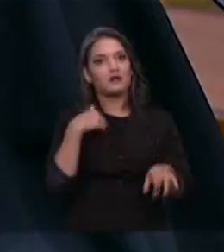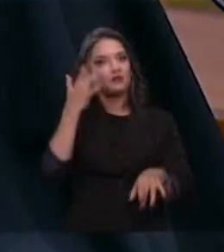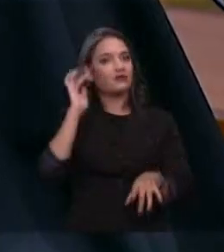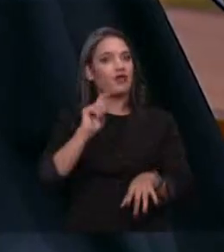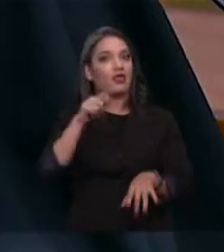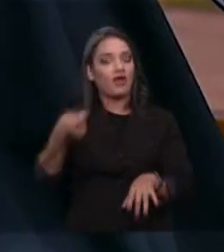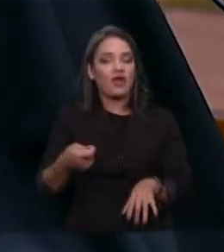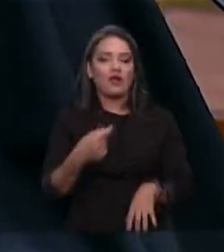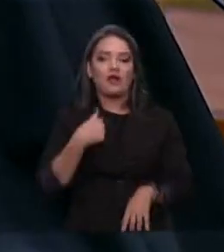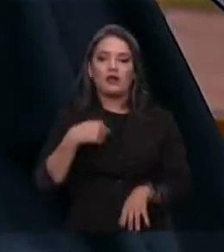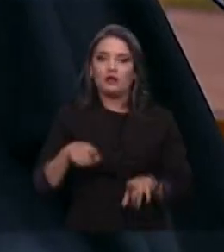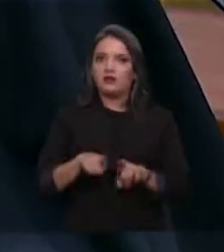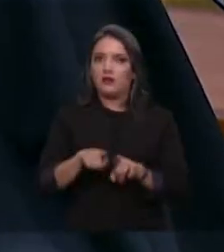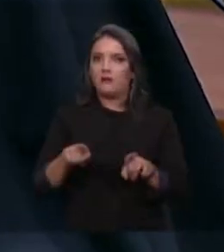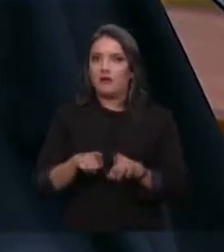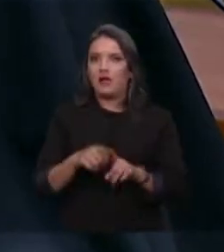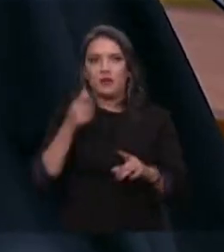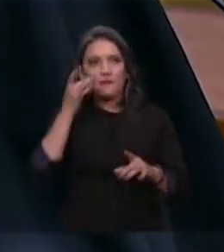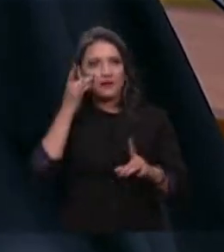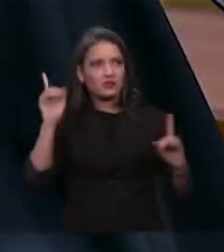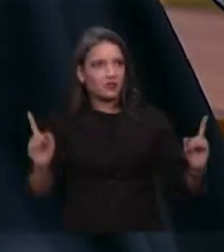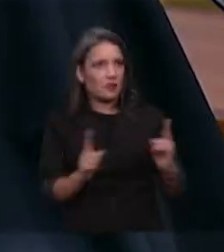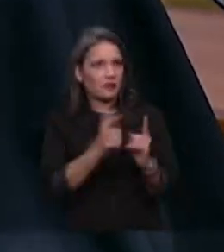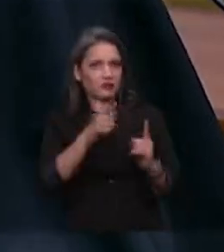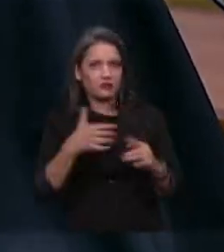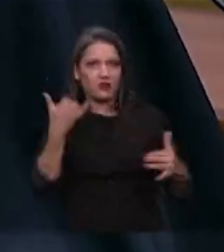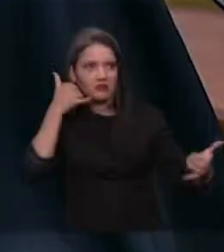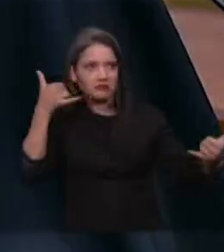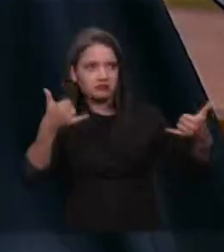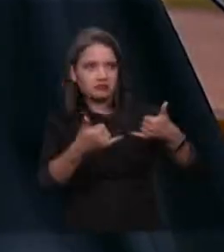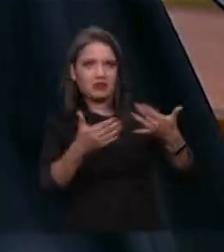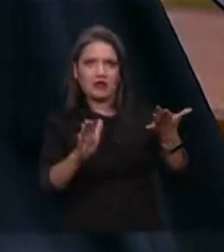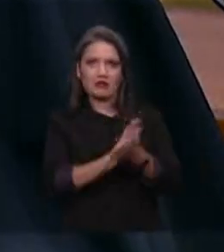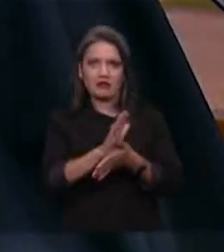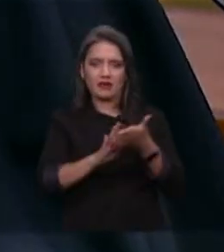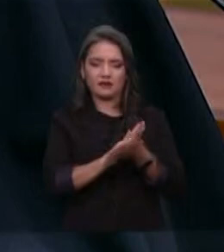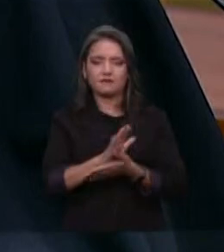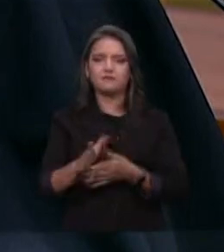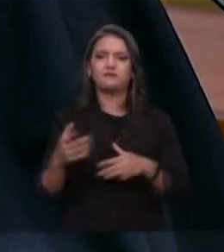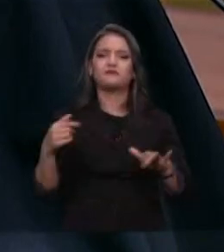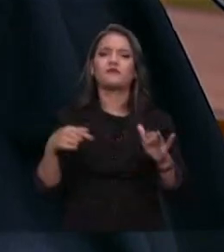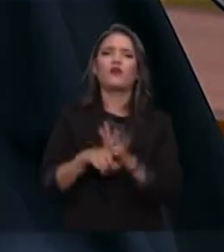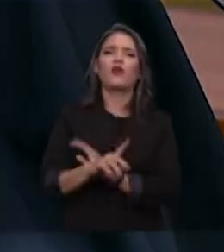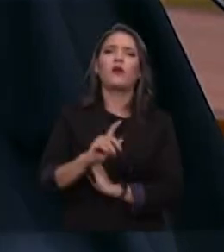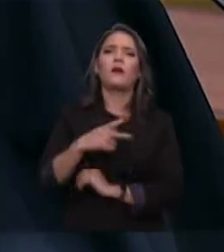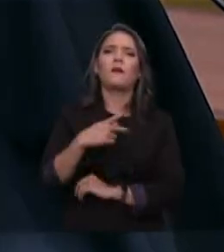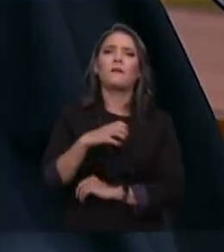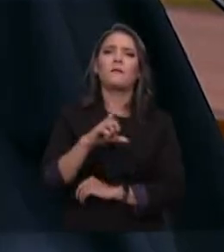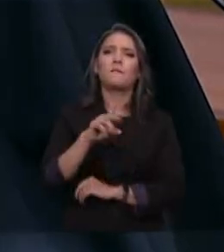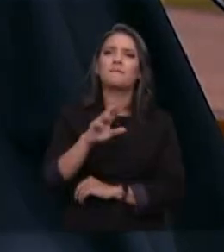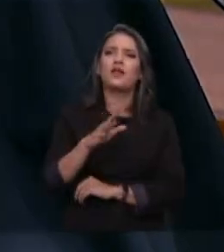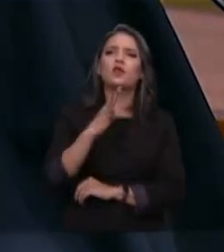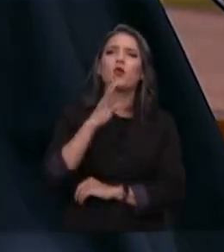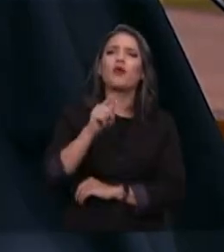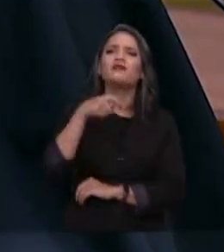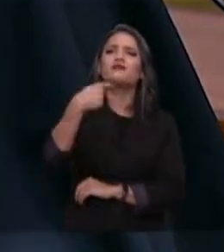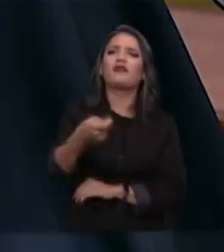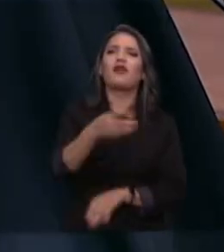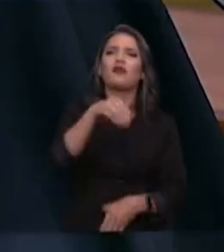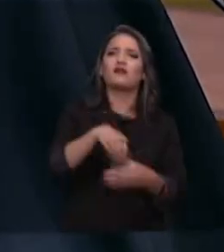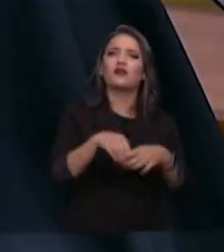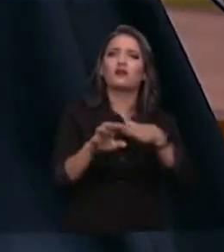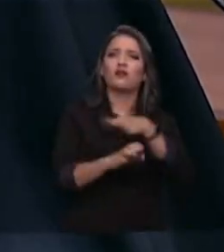pessoalmente com Fernando Collor e não falou com ele pelo telefone. Questionado sobre quem Pedro Paulo conhecia na BR Distribuidora, disse